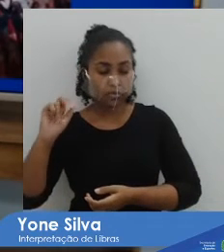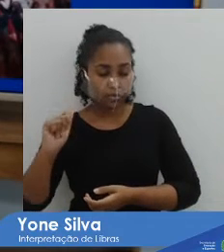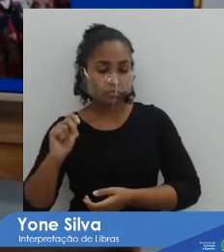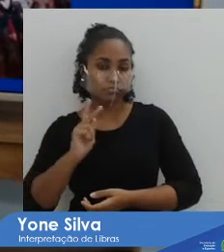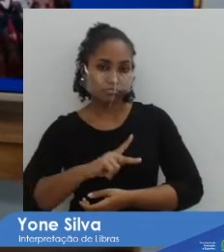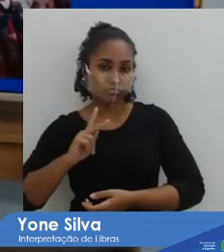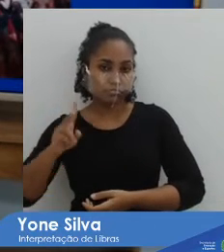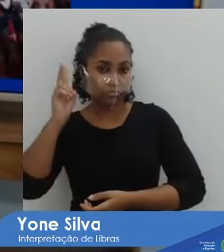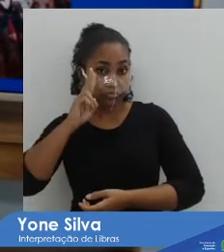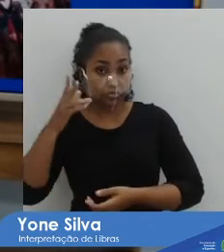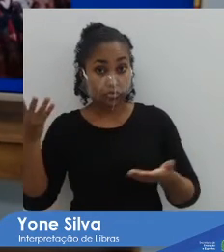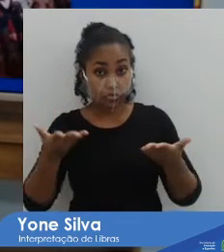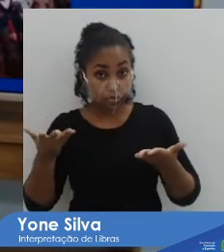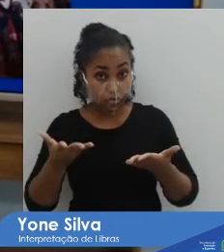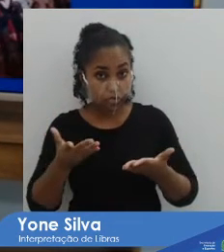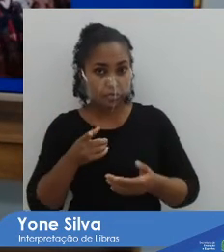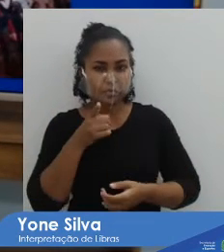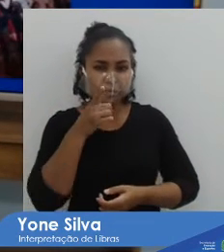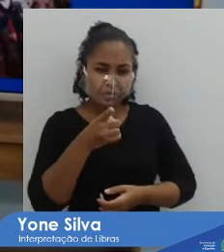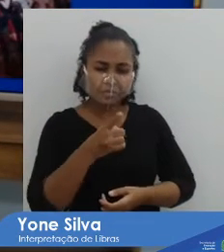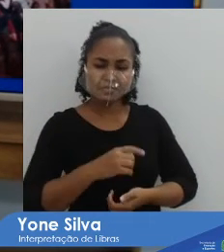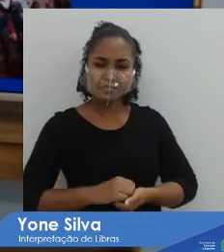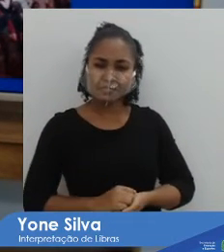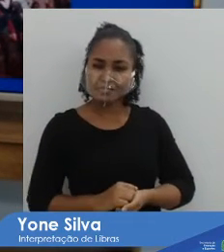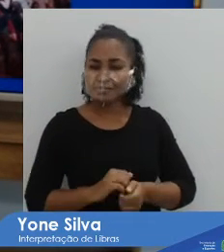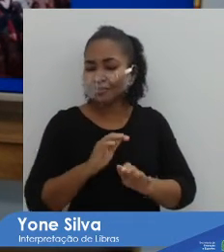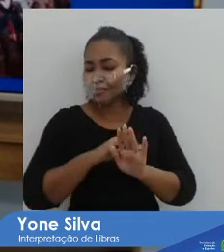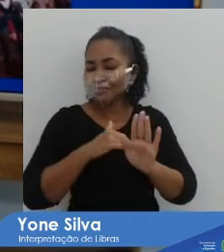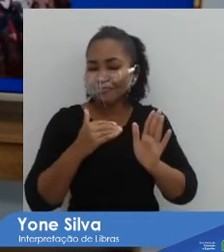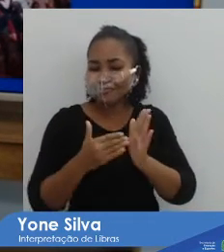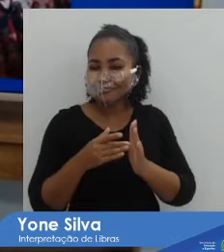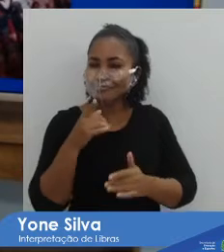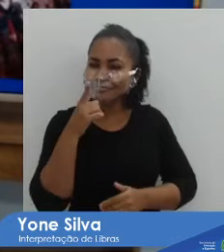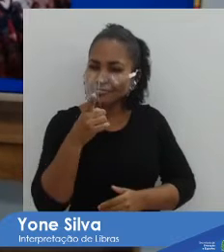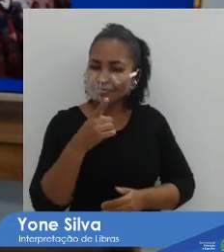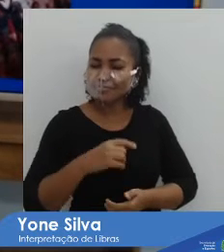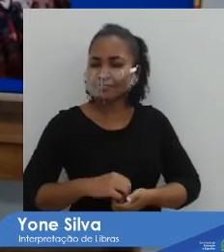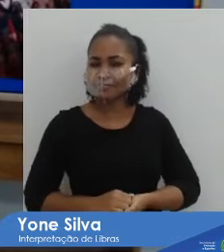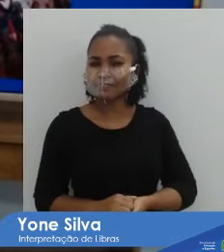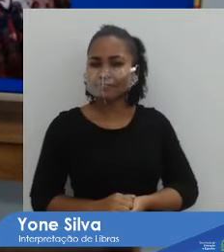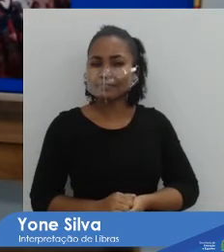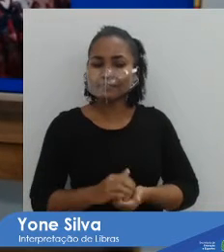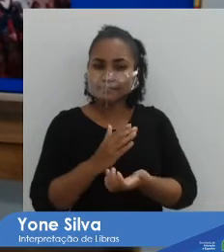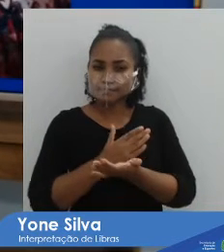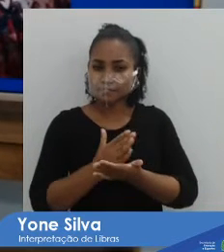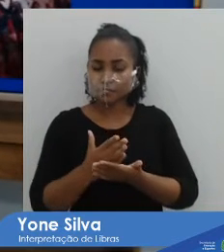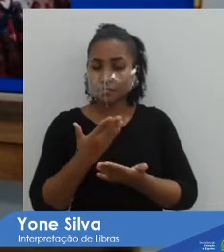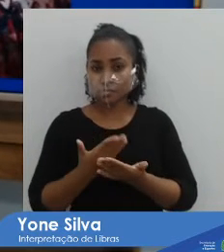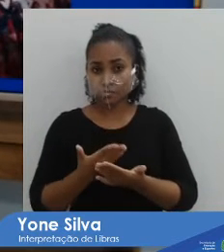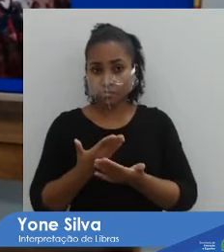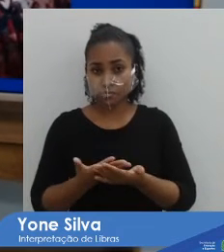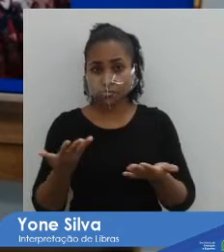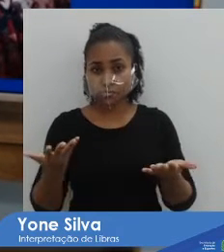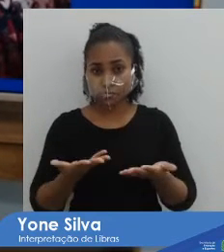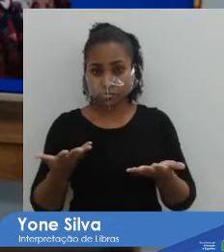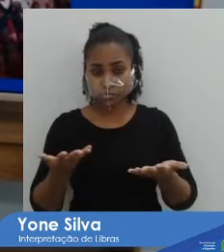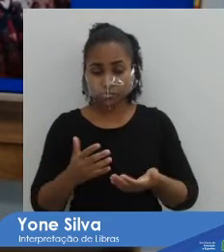História de você, hoje, para você. Tudo que eu faço é para você. Eu quero começar a aula